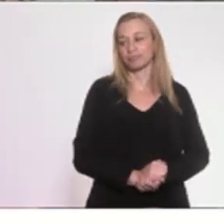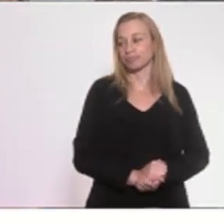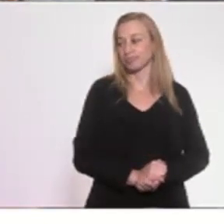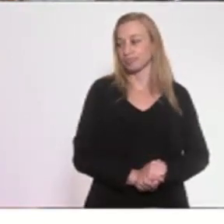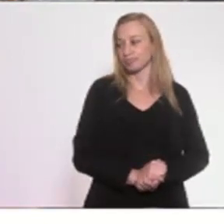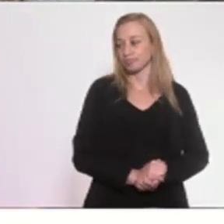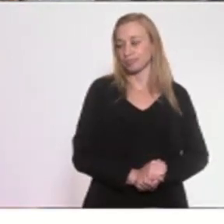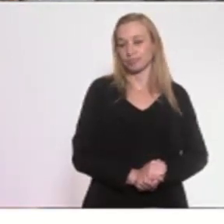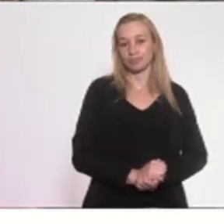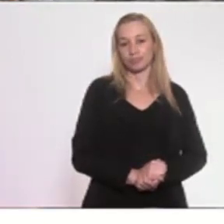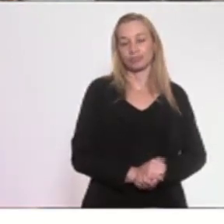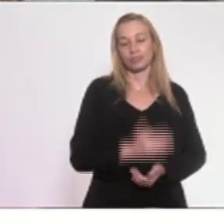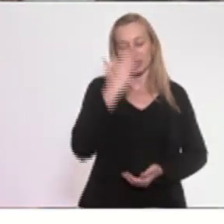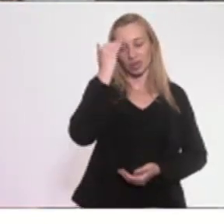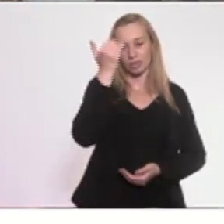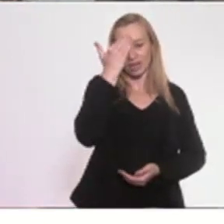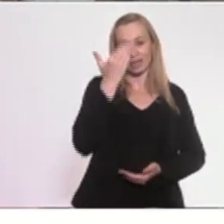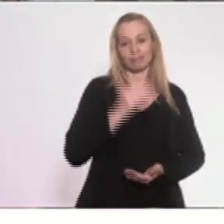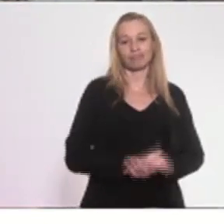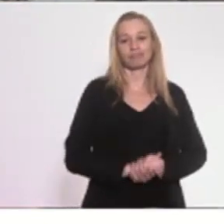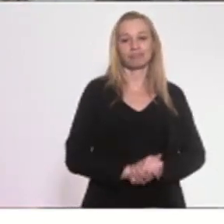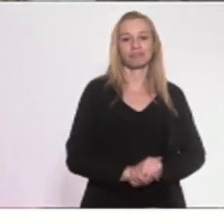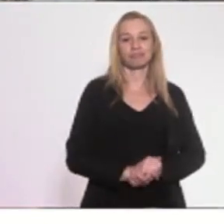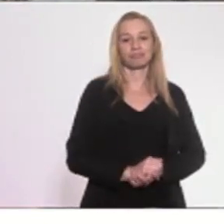Eu sei disso, obrigado.